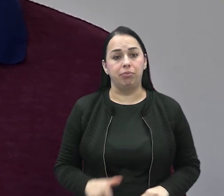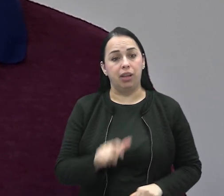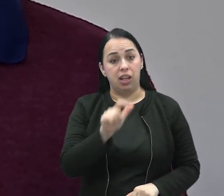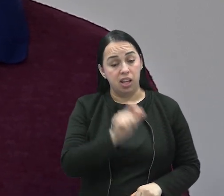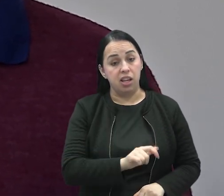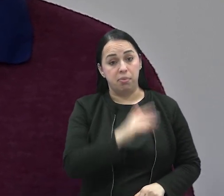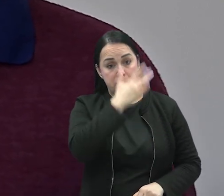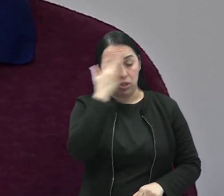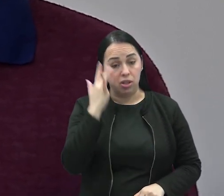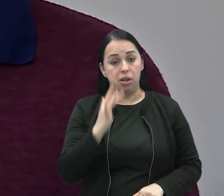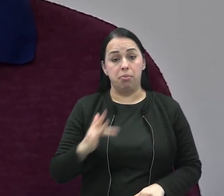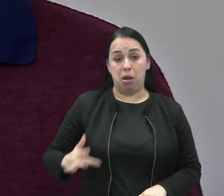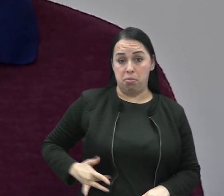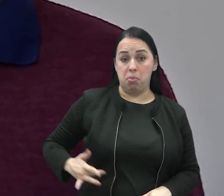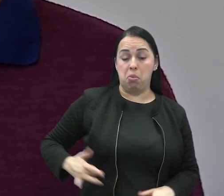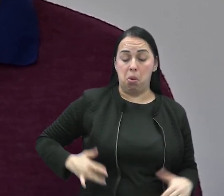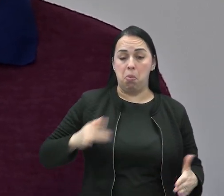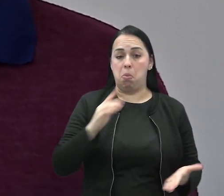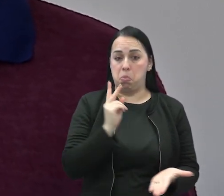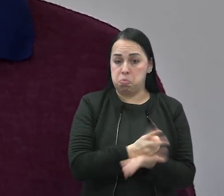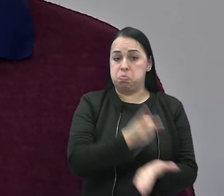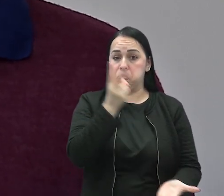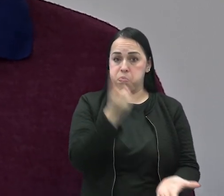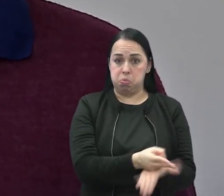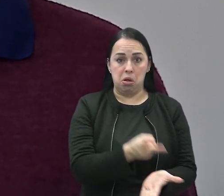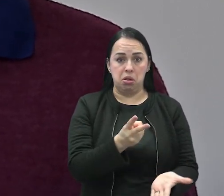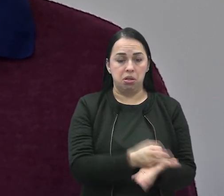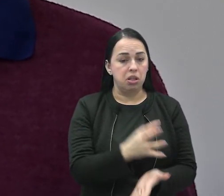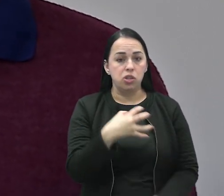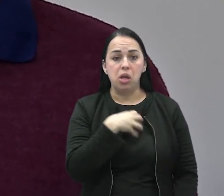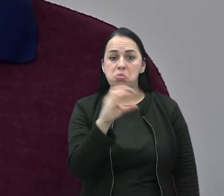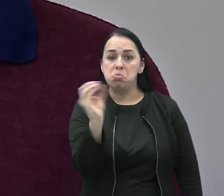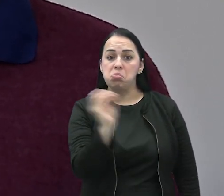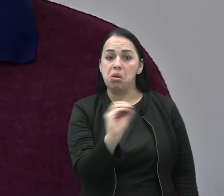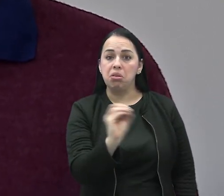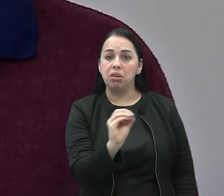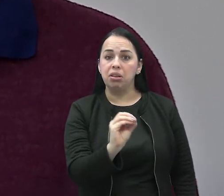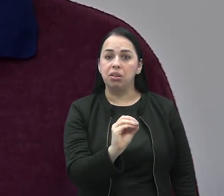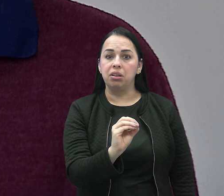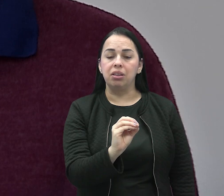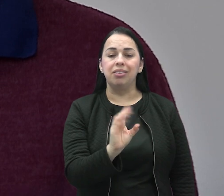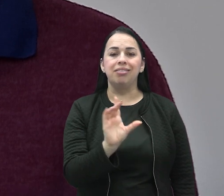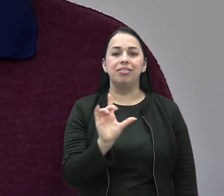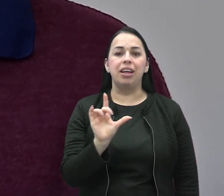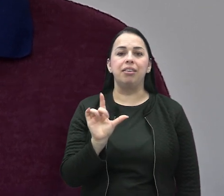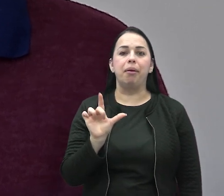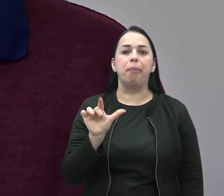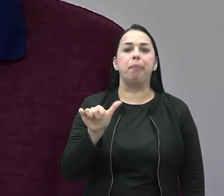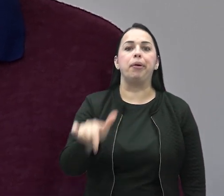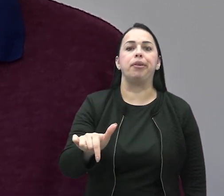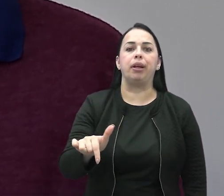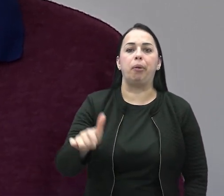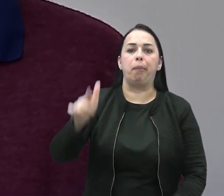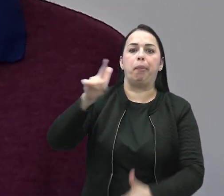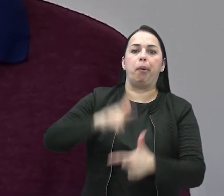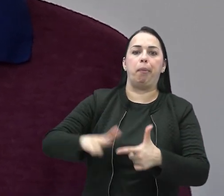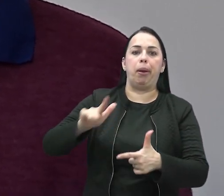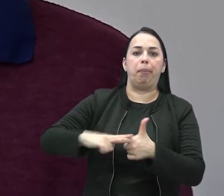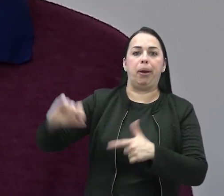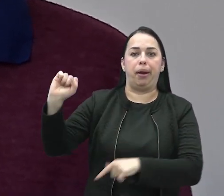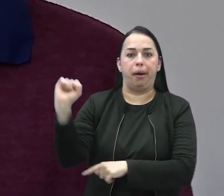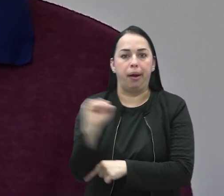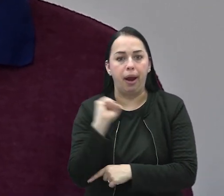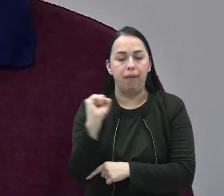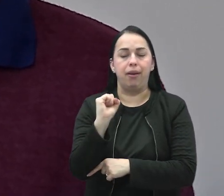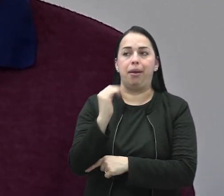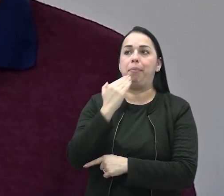indivíduo ele pode desenvolver hepatite crônica sem que ele tenha nenhum sintoma. E às vezes ele vai descobrir, já está com cirrose, já tem